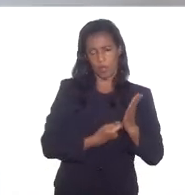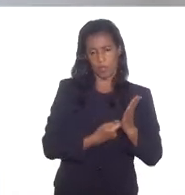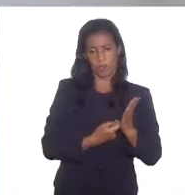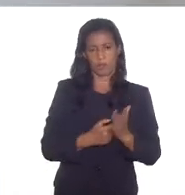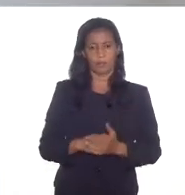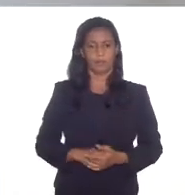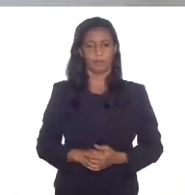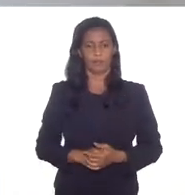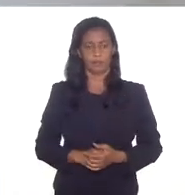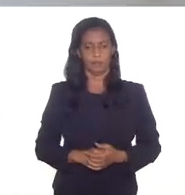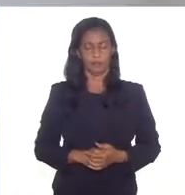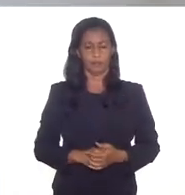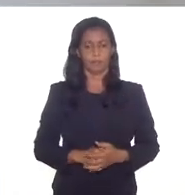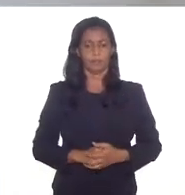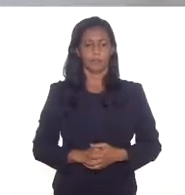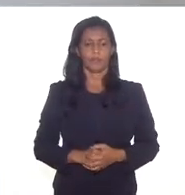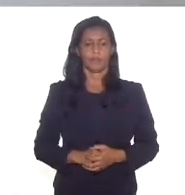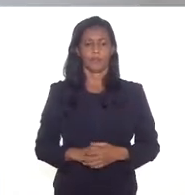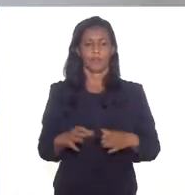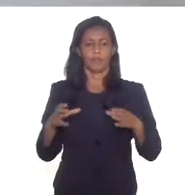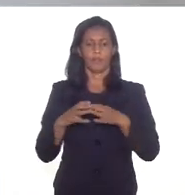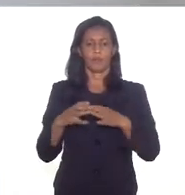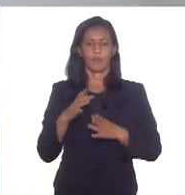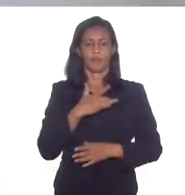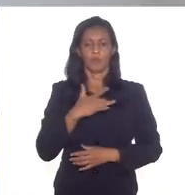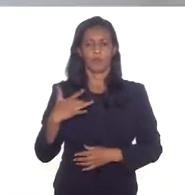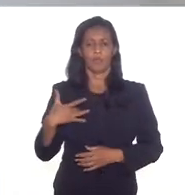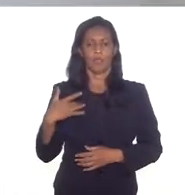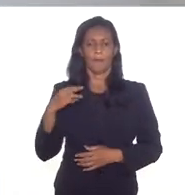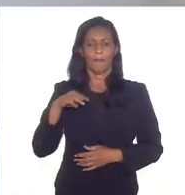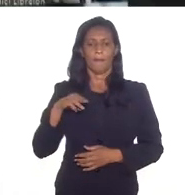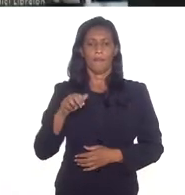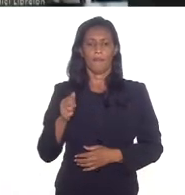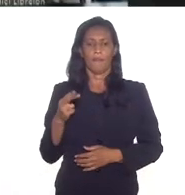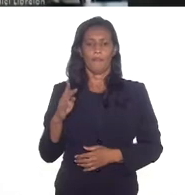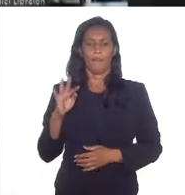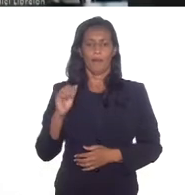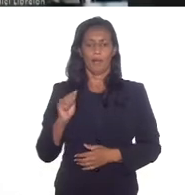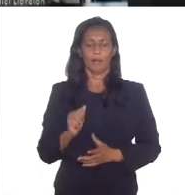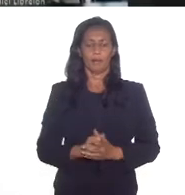Presidência defere pedido de Vossa Excelência. Pela Comissão de Saúde, deputada Marta Rocha.